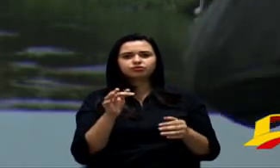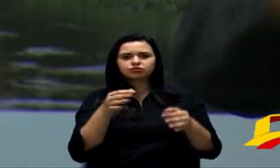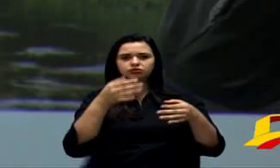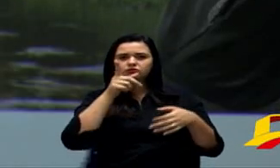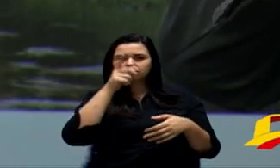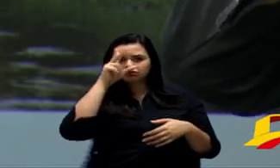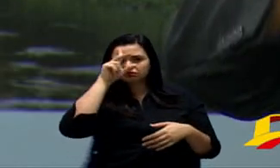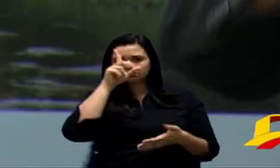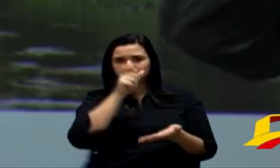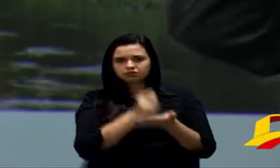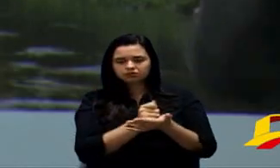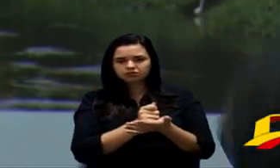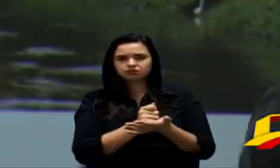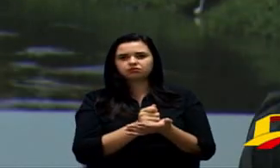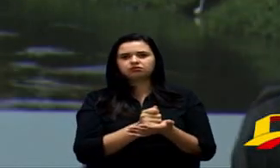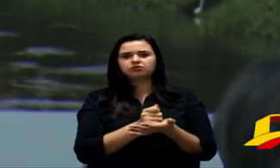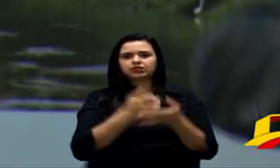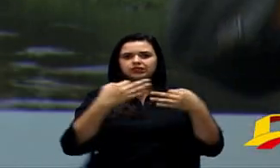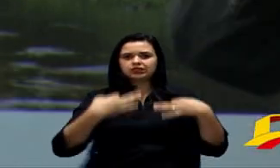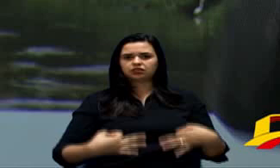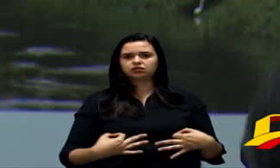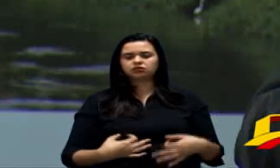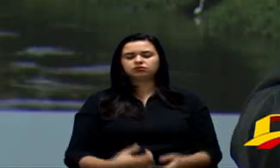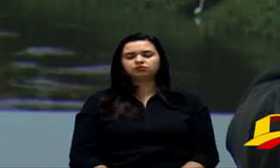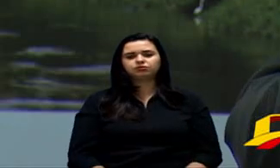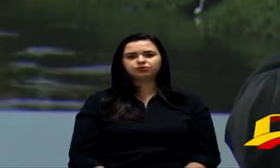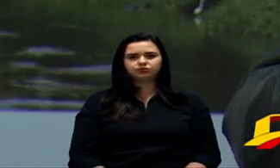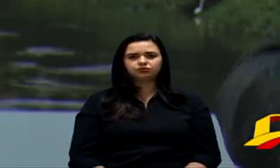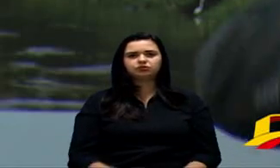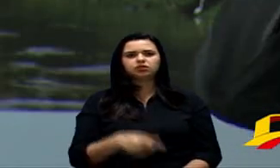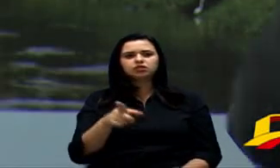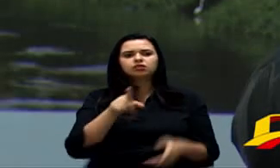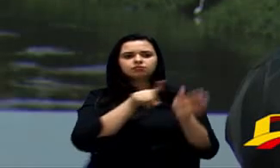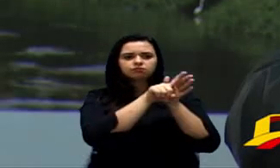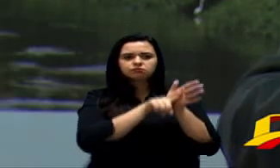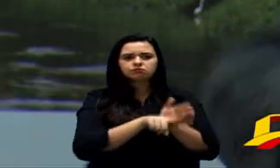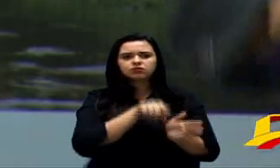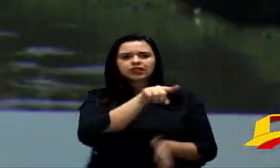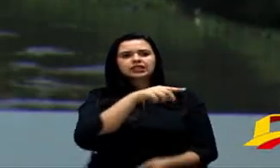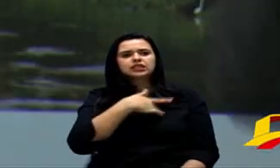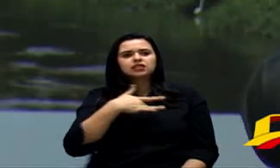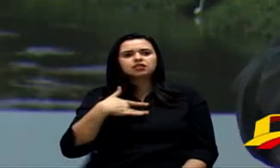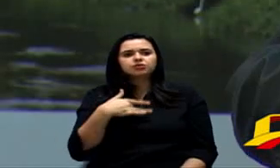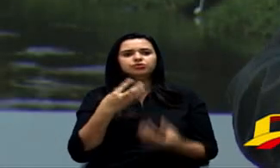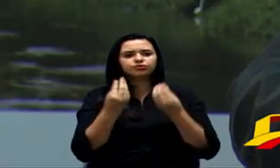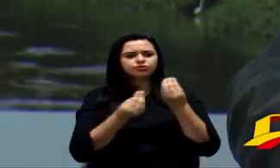nada goela abaixo, tá? Que seja analisado a saúde do Sandro em primeiro lugar.